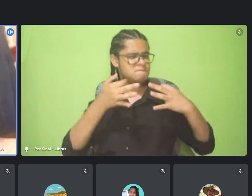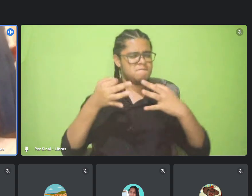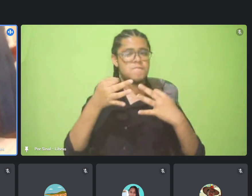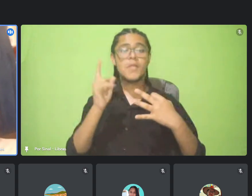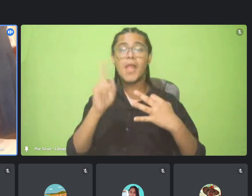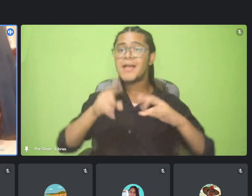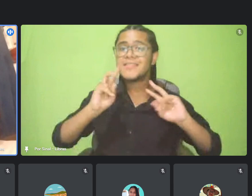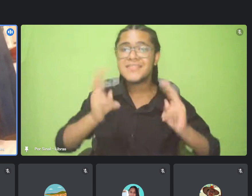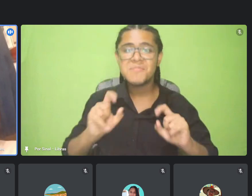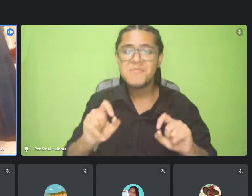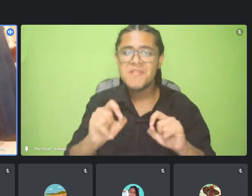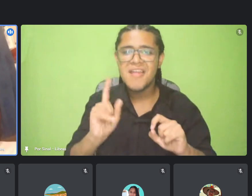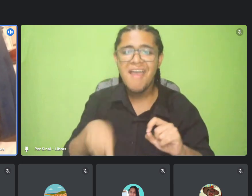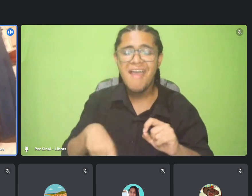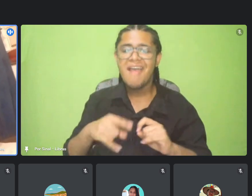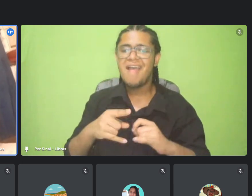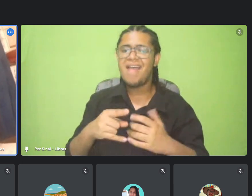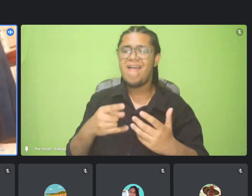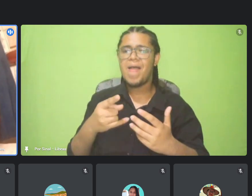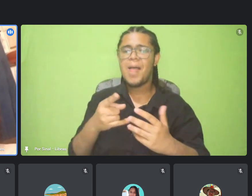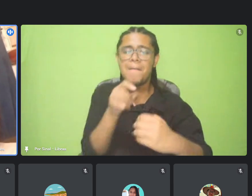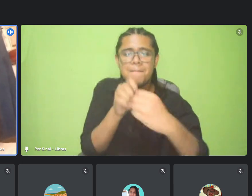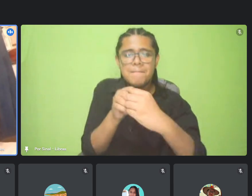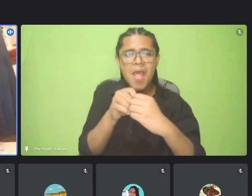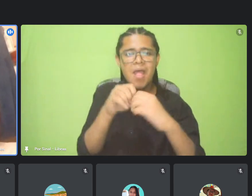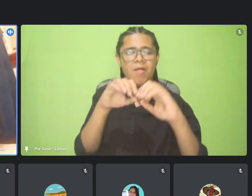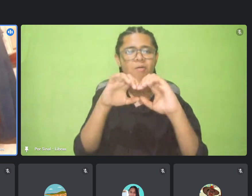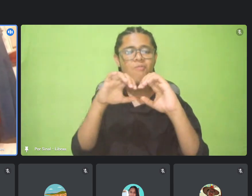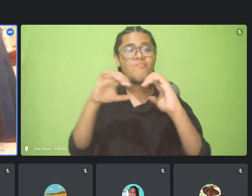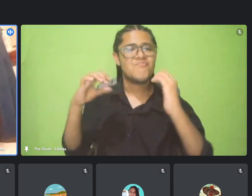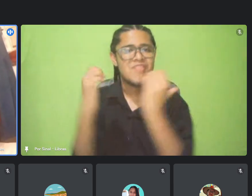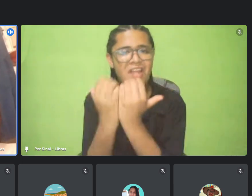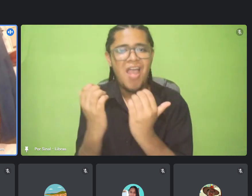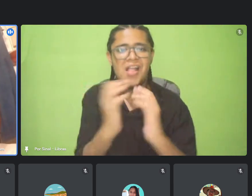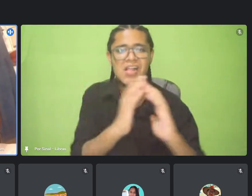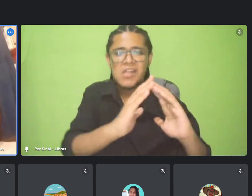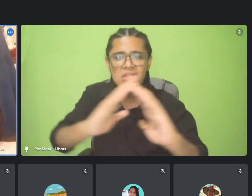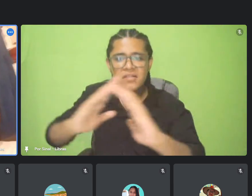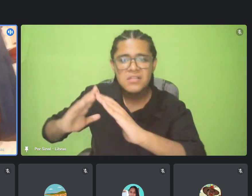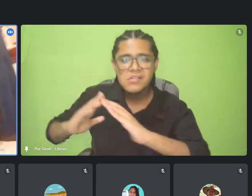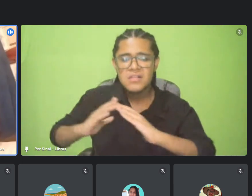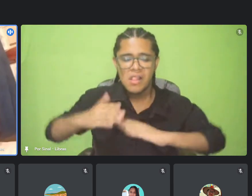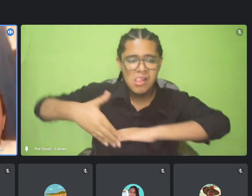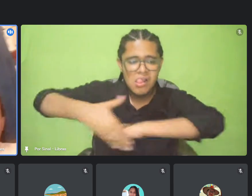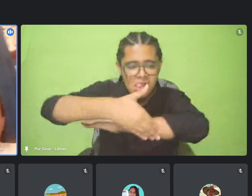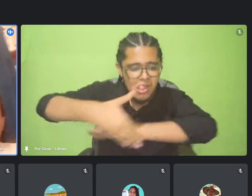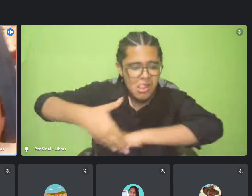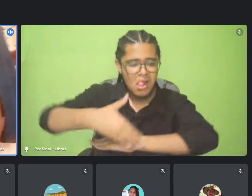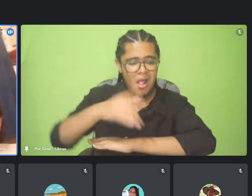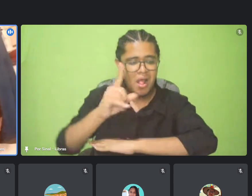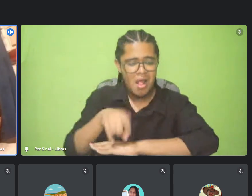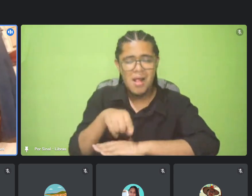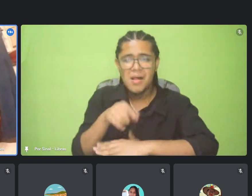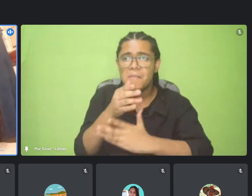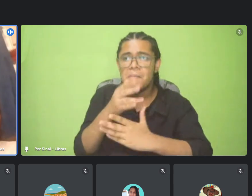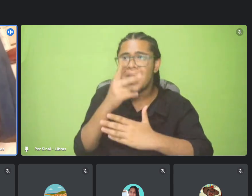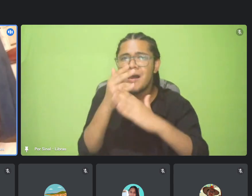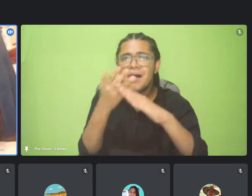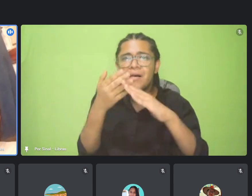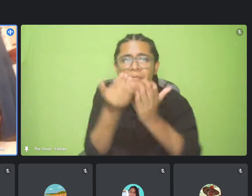de vulnerabilidade social, nunca é o Tirol, nunca é o